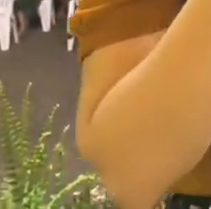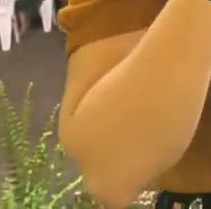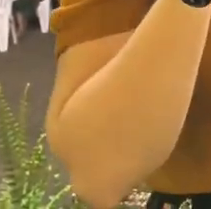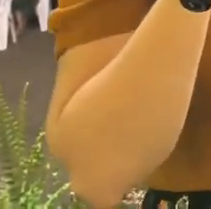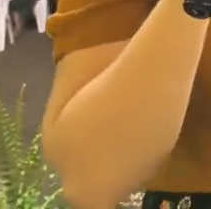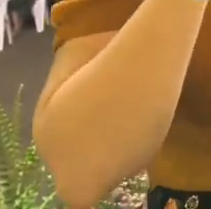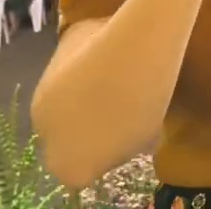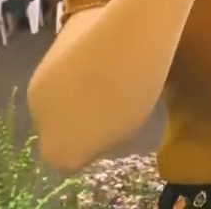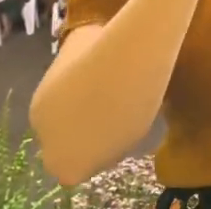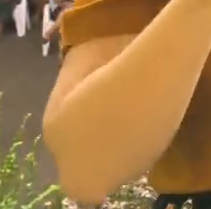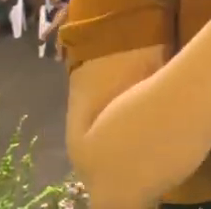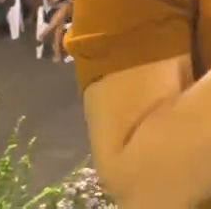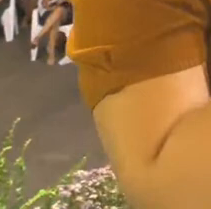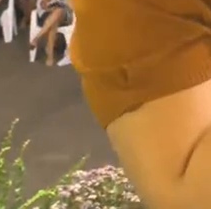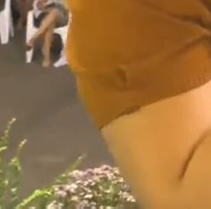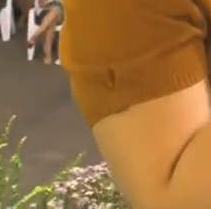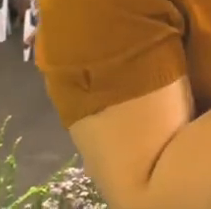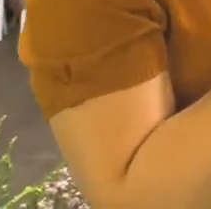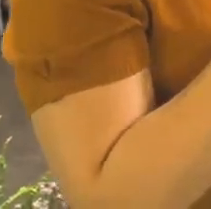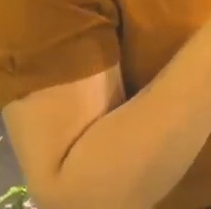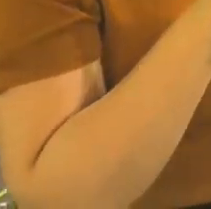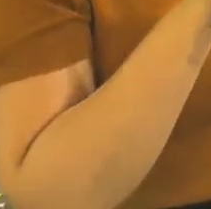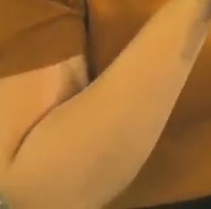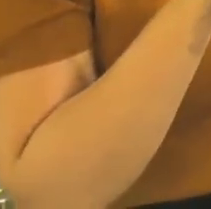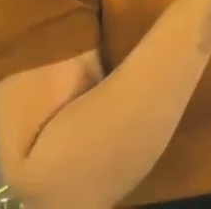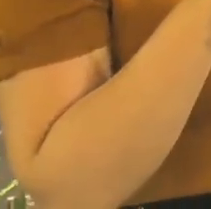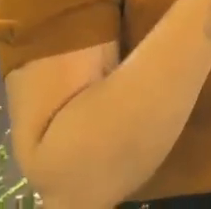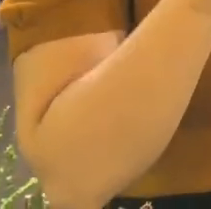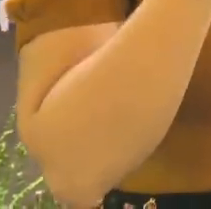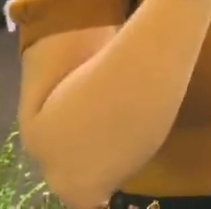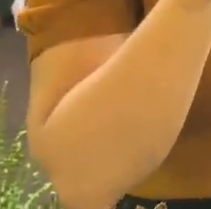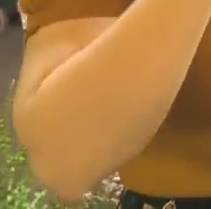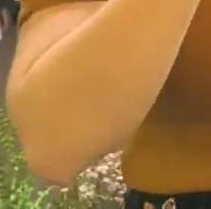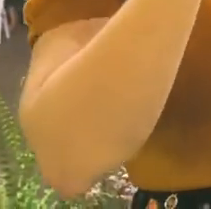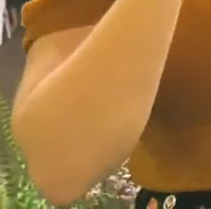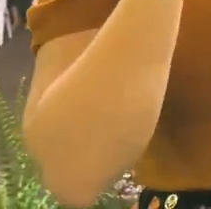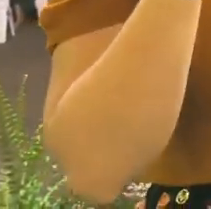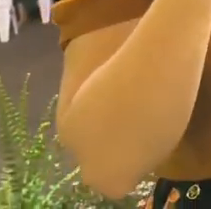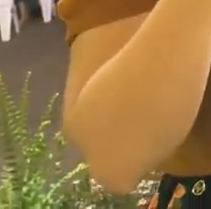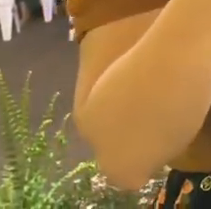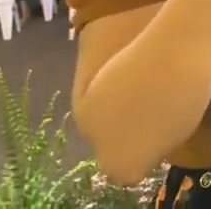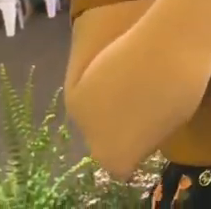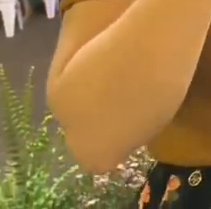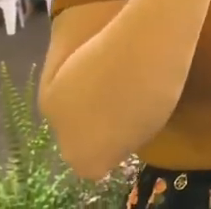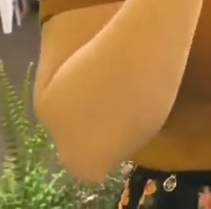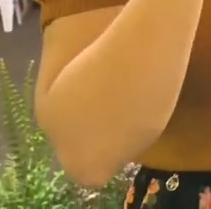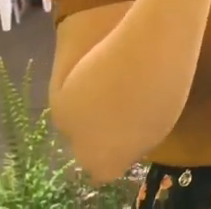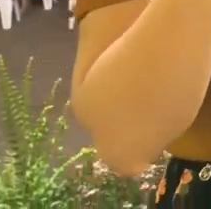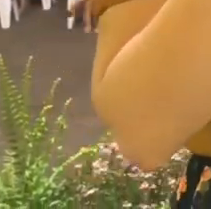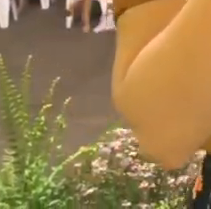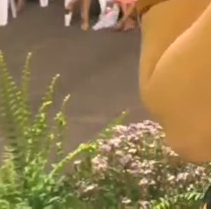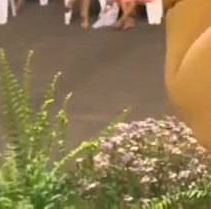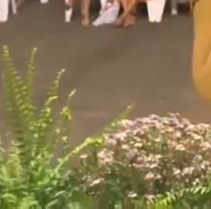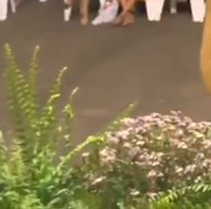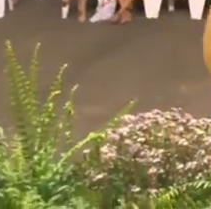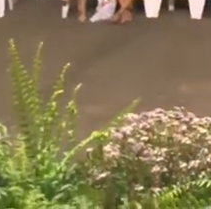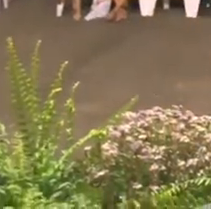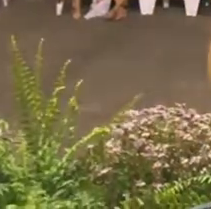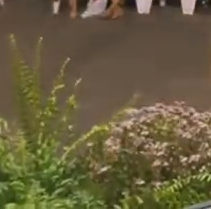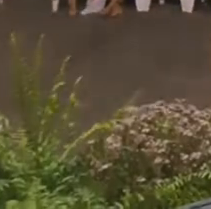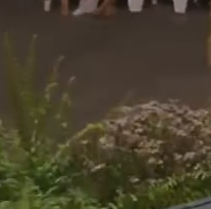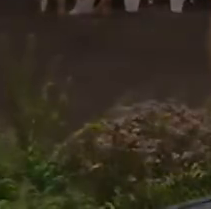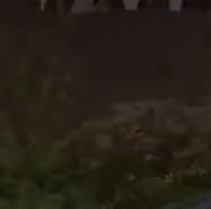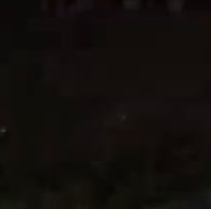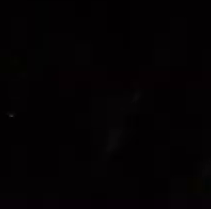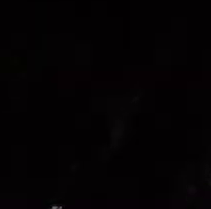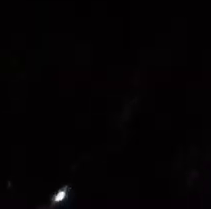na barraca específica também das camisetas o Eudes está com a camiseta com tema incomparável e nós estamos Vendendo as camisetas